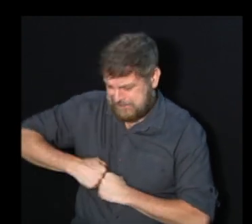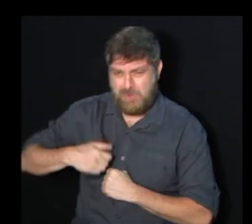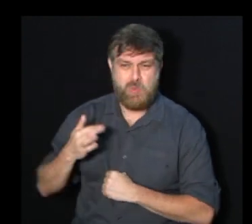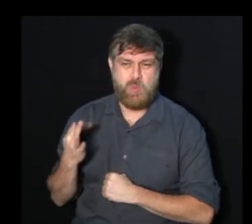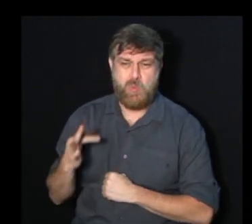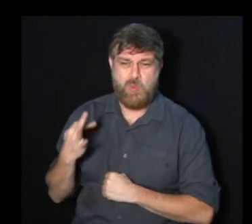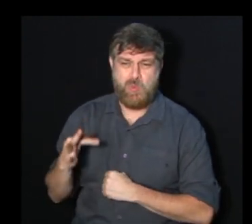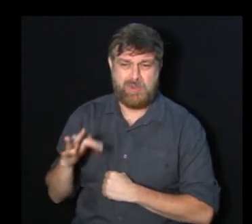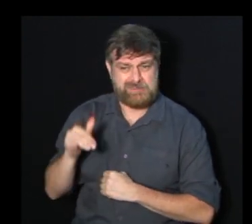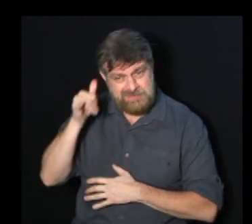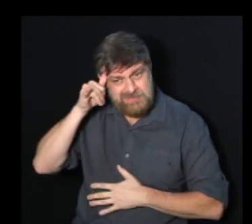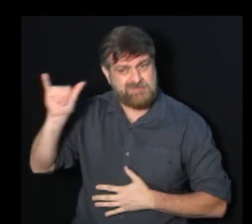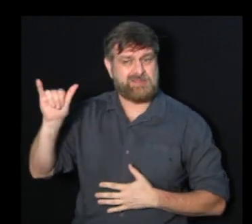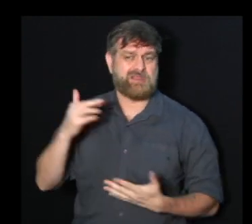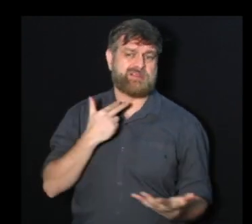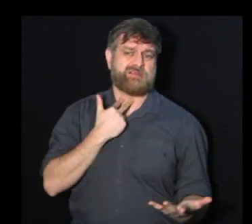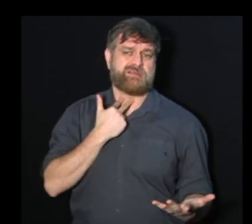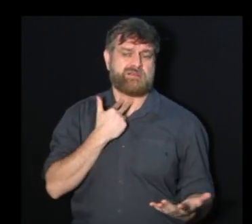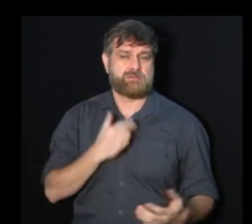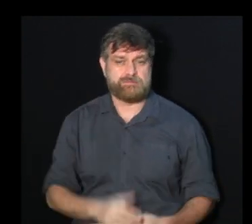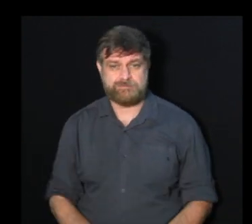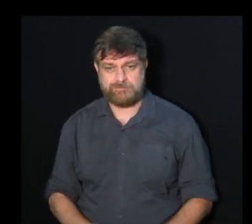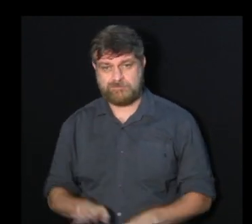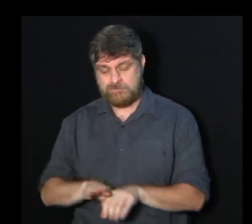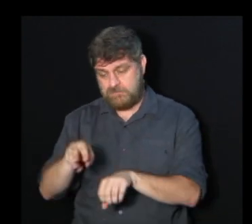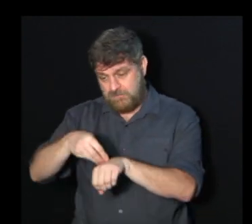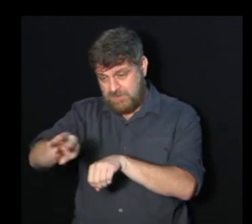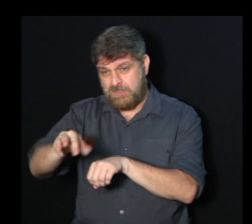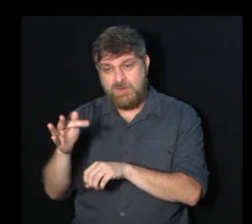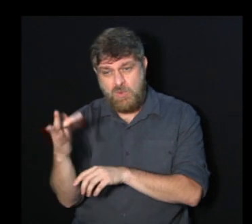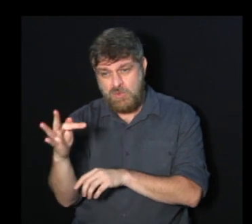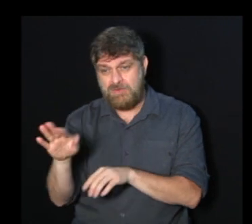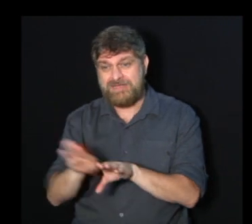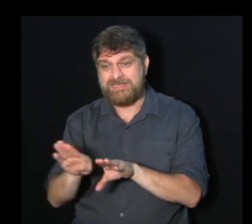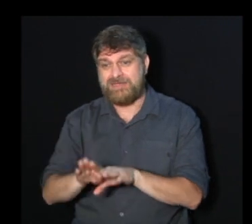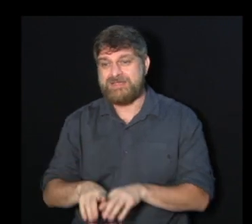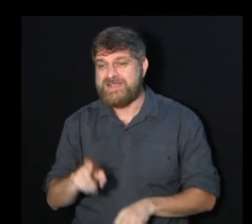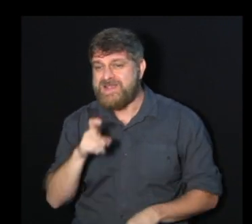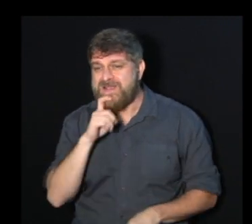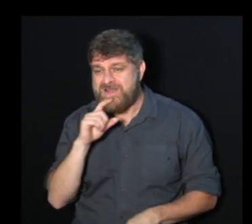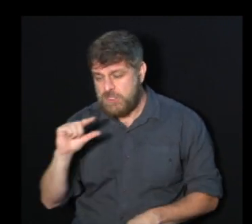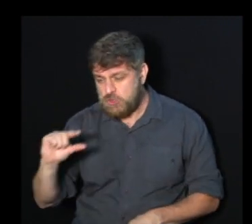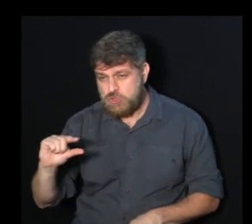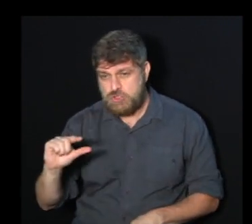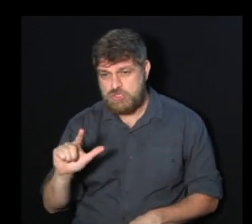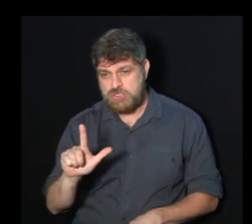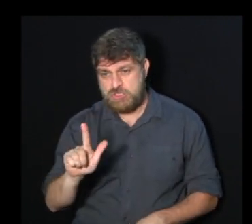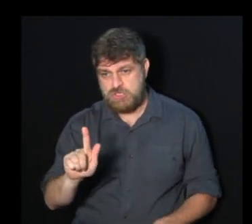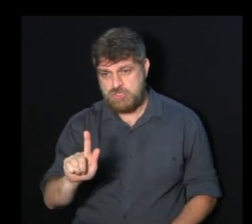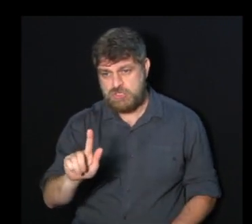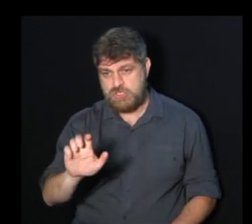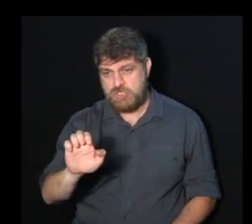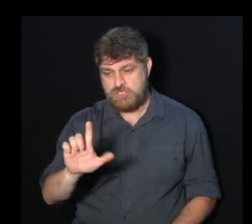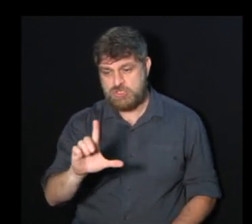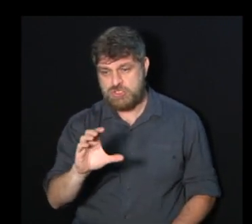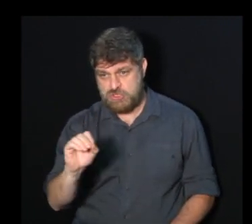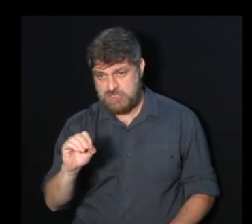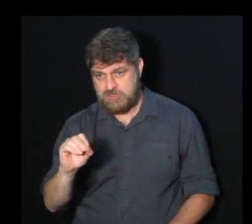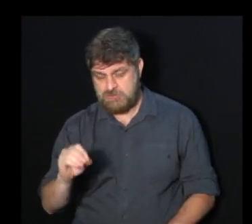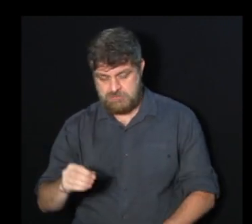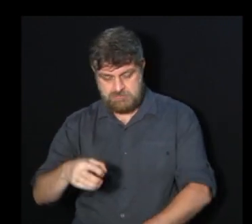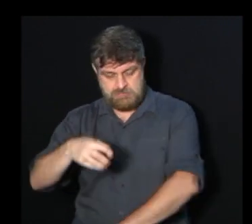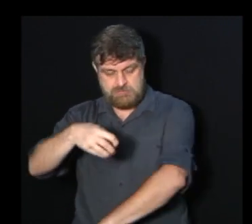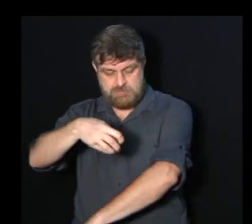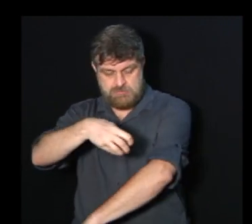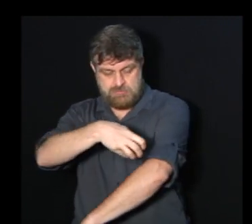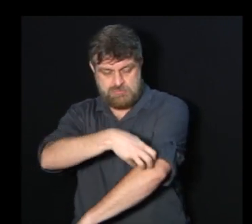tá? Uma dica também para quem tem dor é crioterapia. A crioterapia é importante e é analgésico e também ajuda no